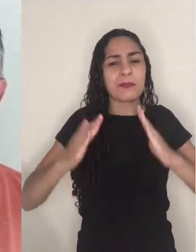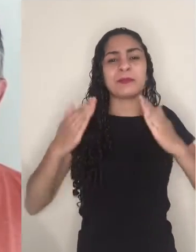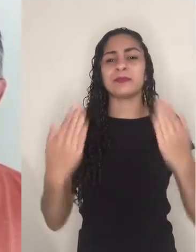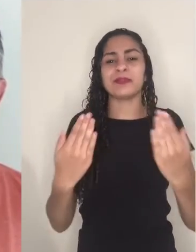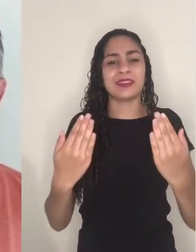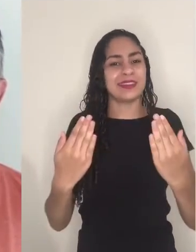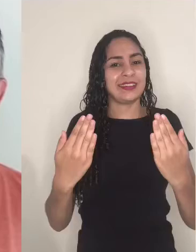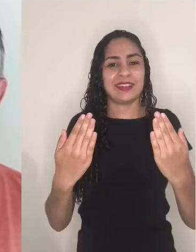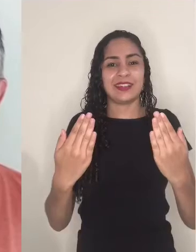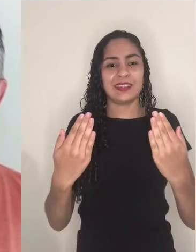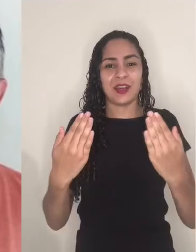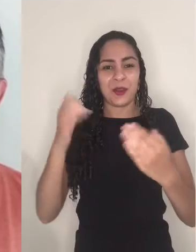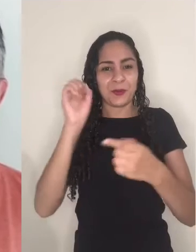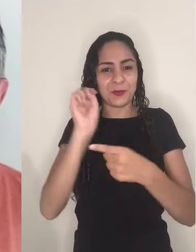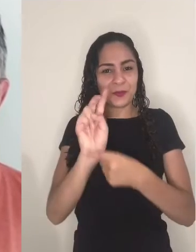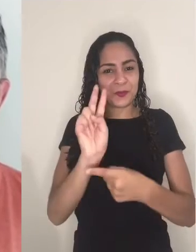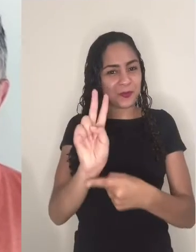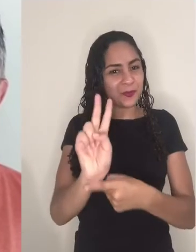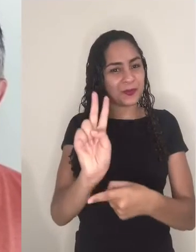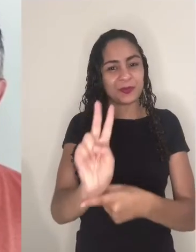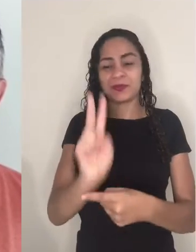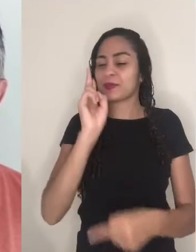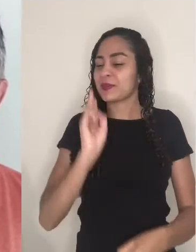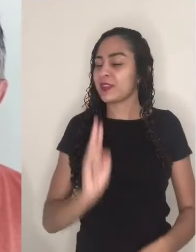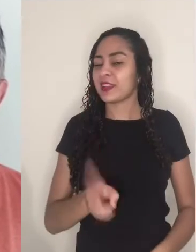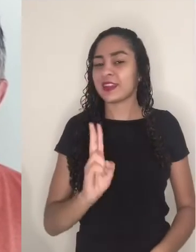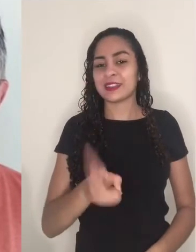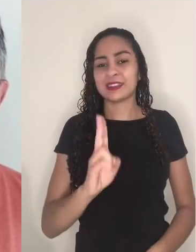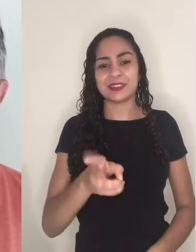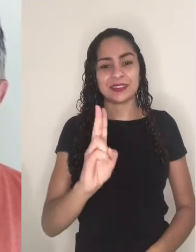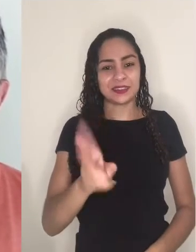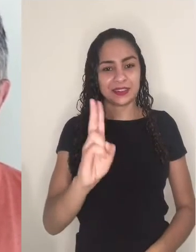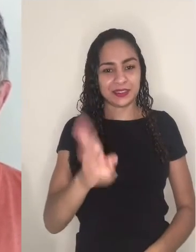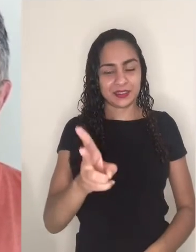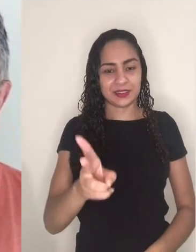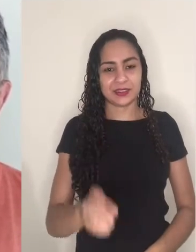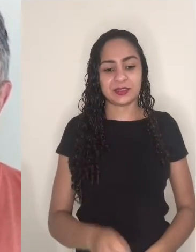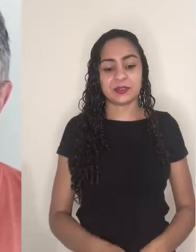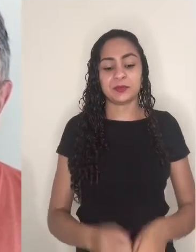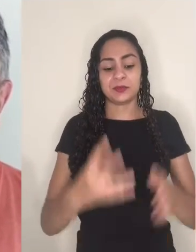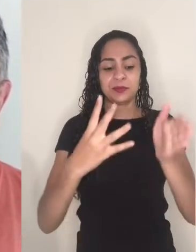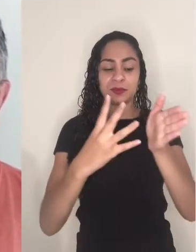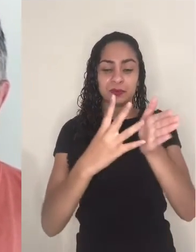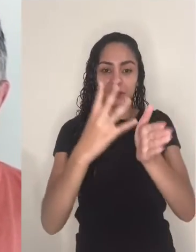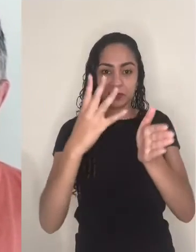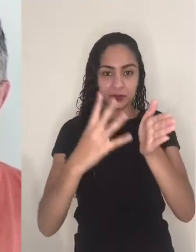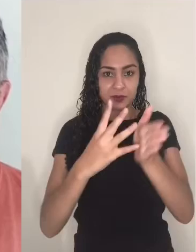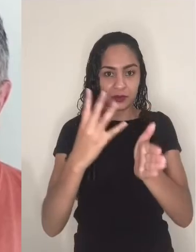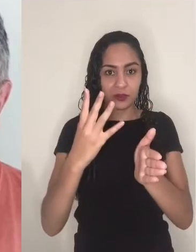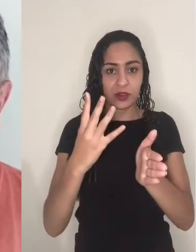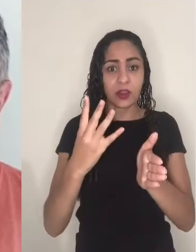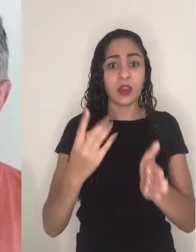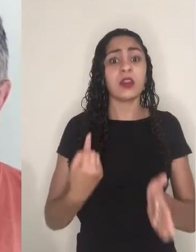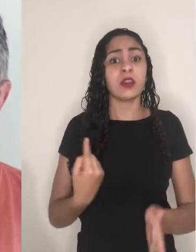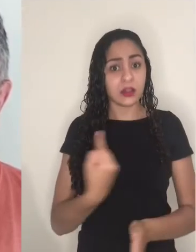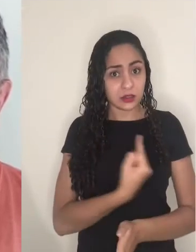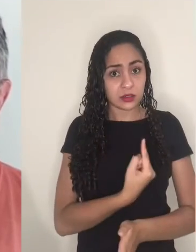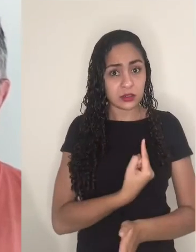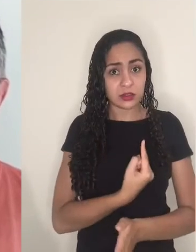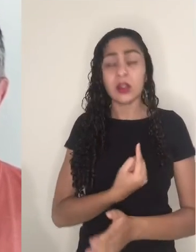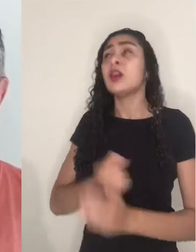nos defender, conforme o versículo 3 do Salmo. Quarto lugar, devemos orar para que